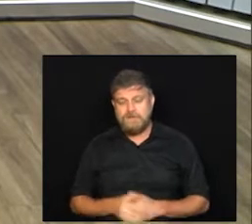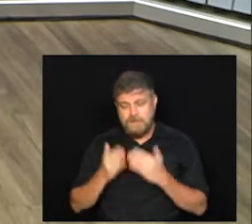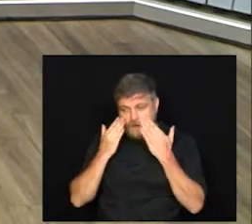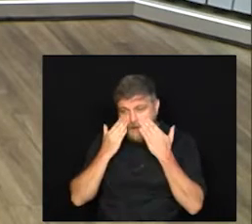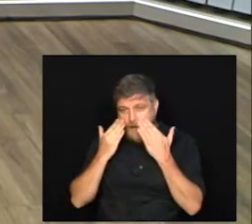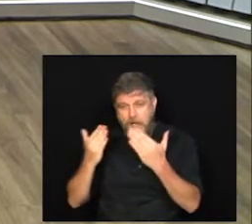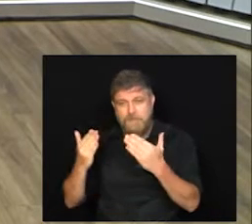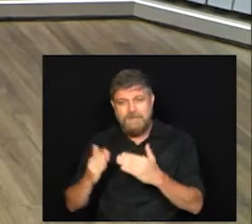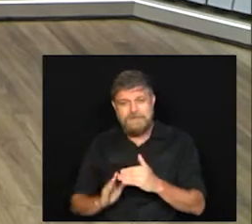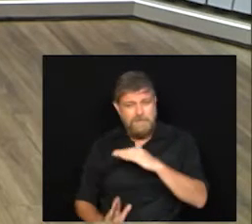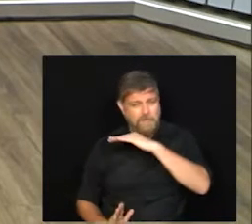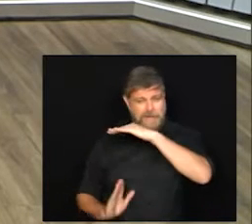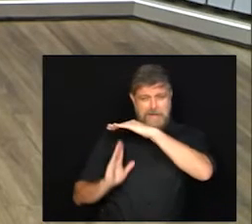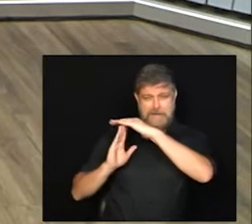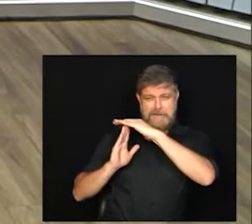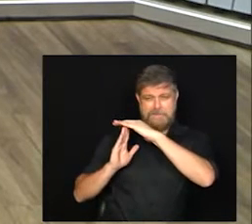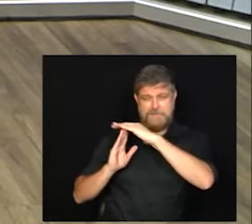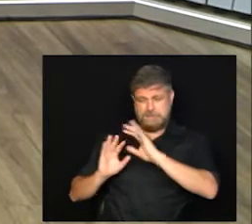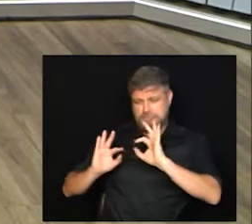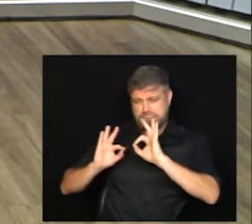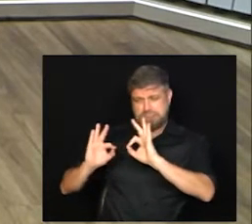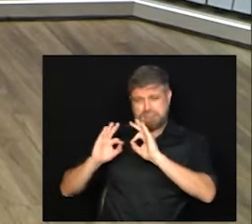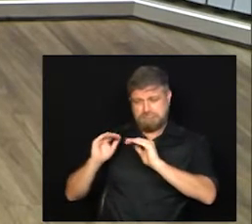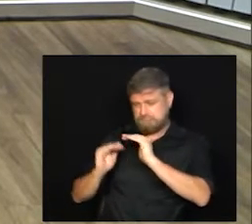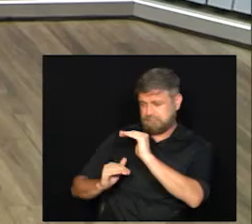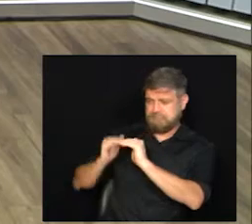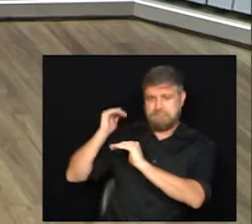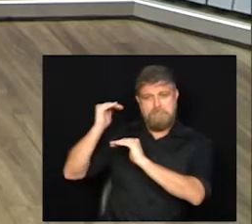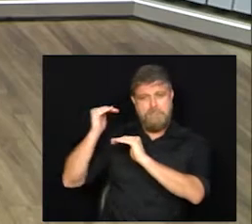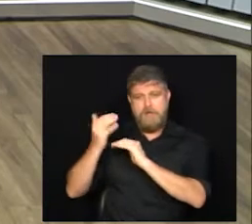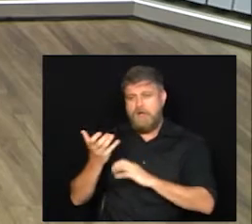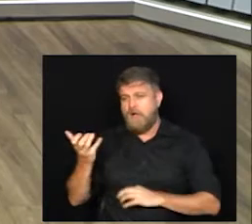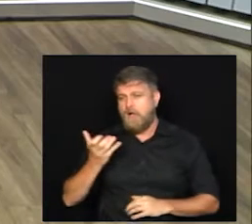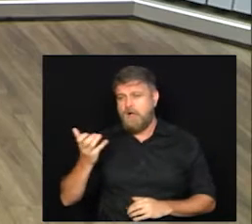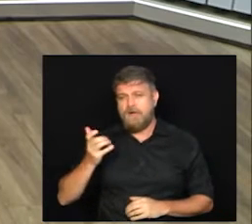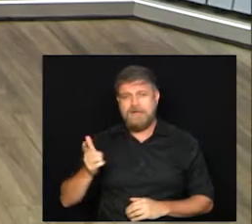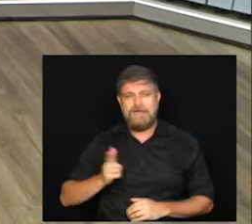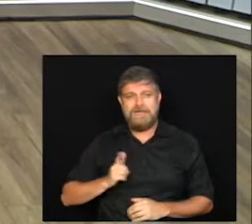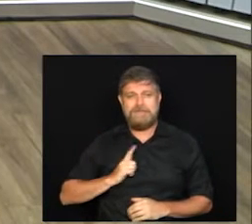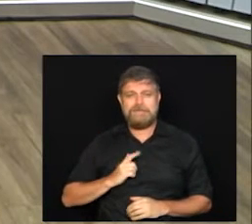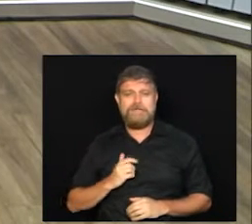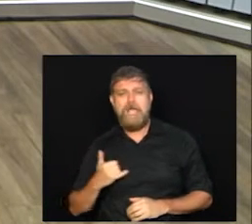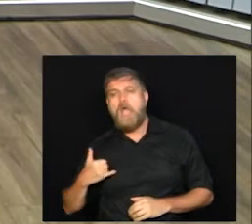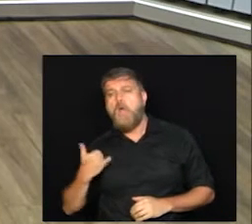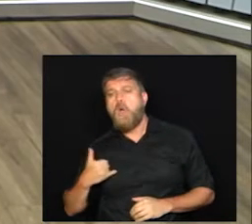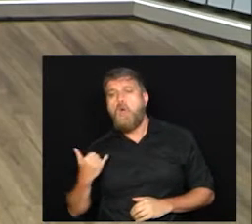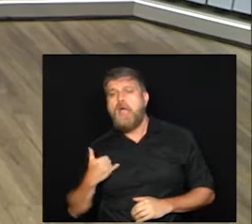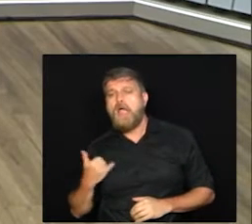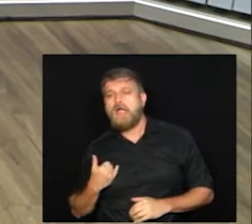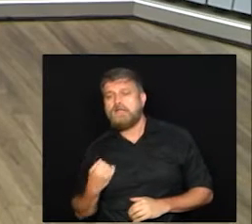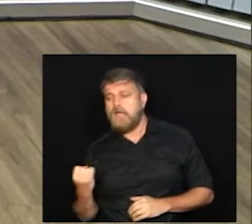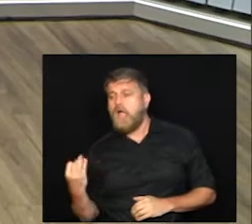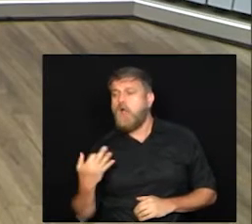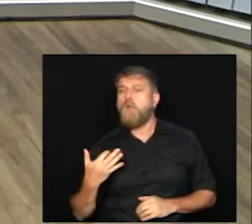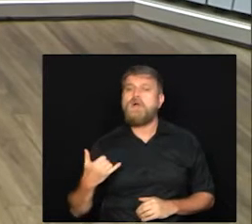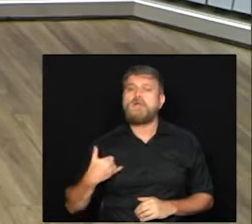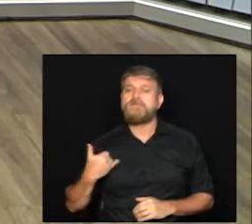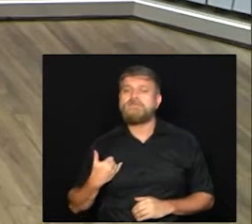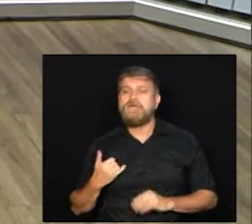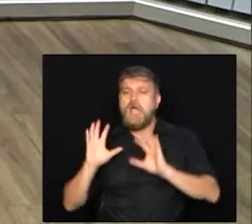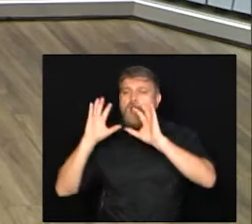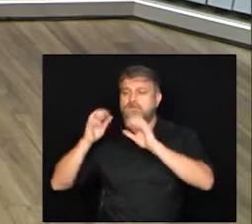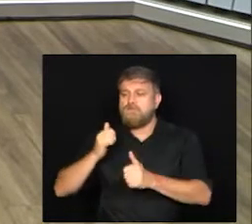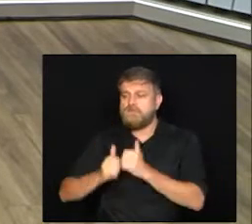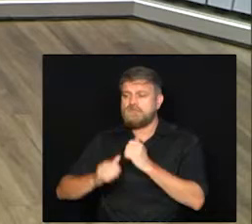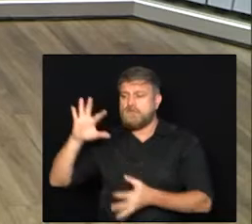um ápice no seu auge? Você pretende chegar a isso numa até certa idade? Como é que é o